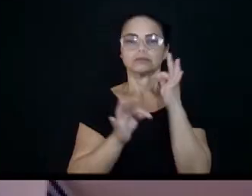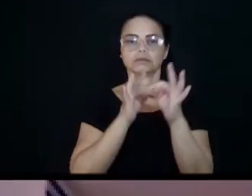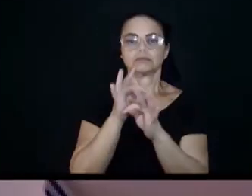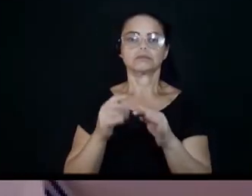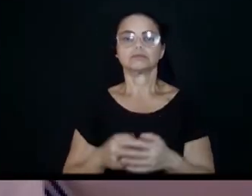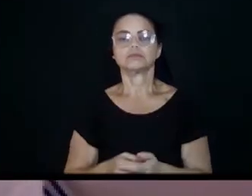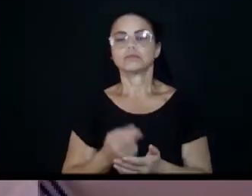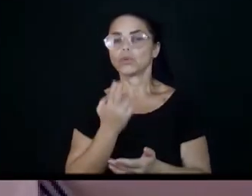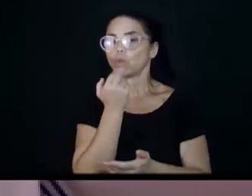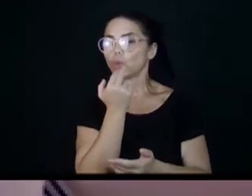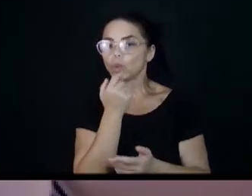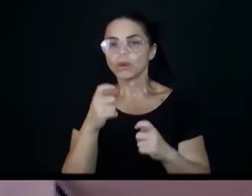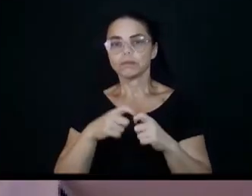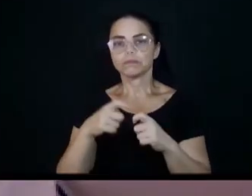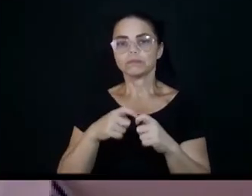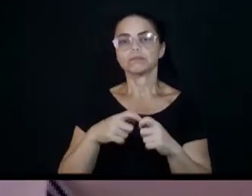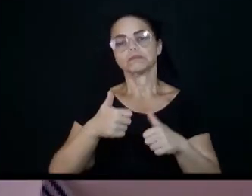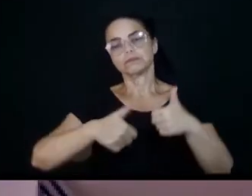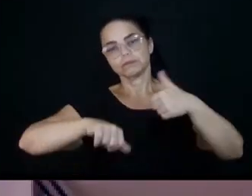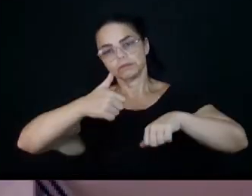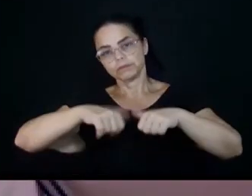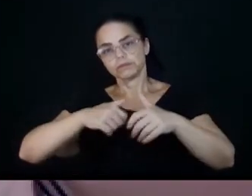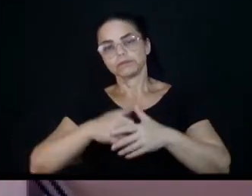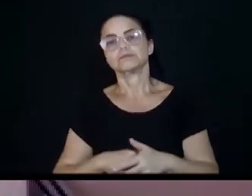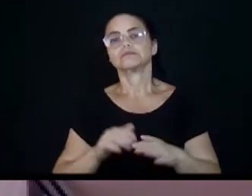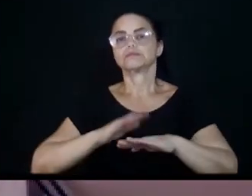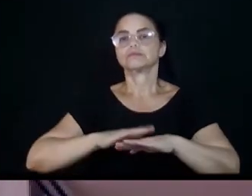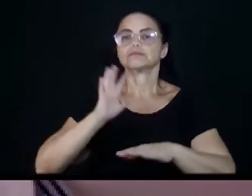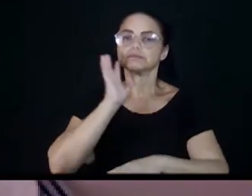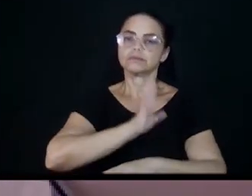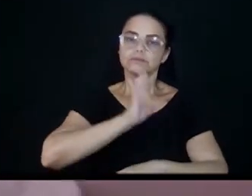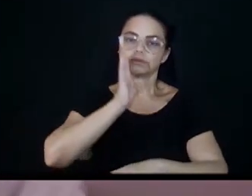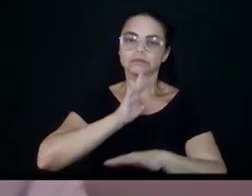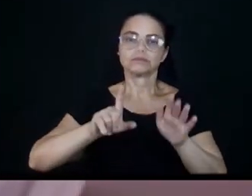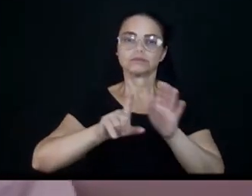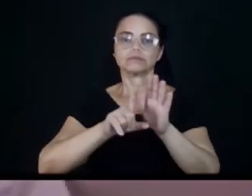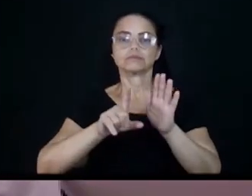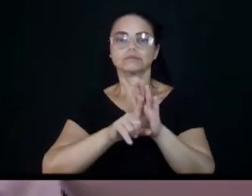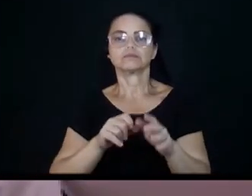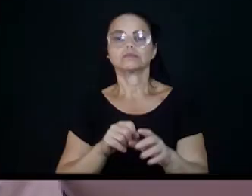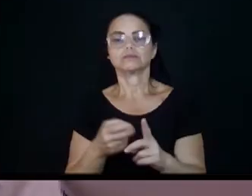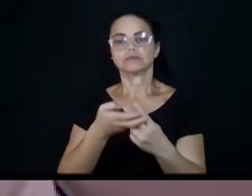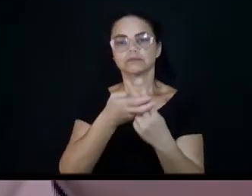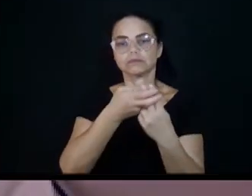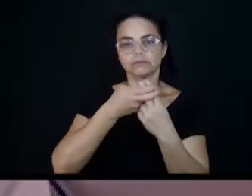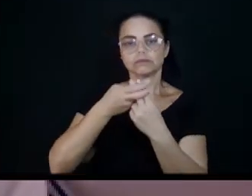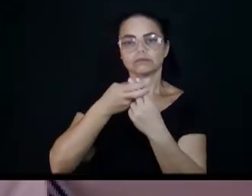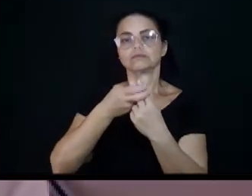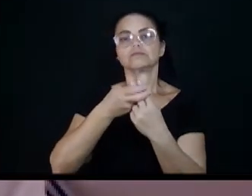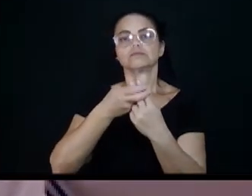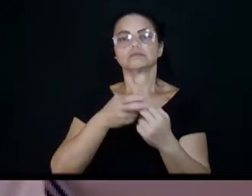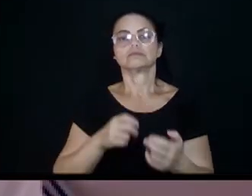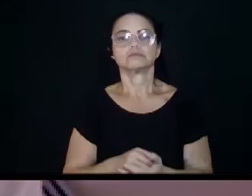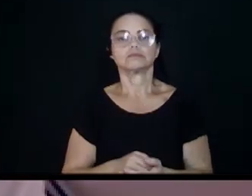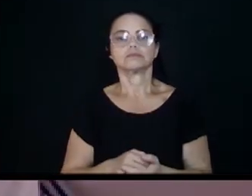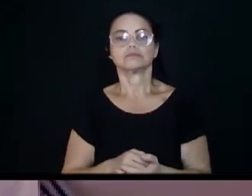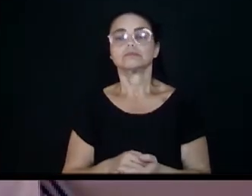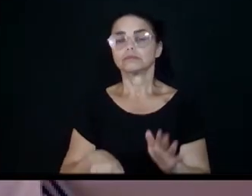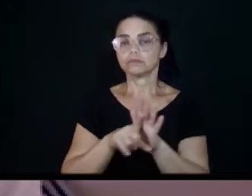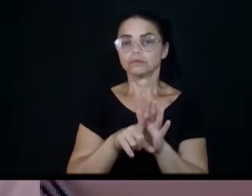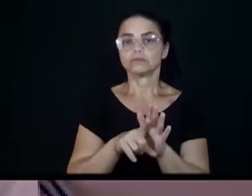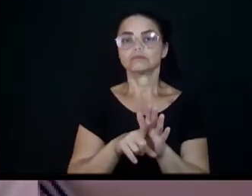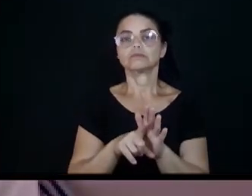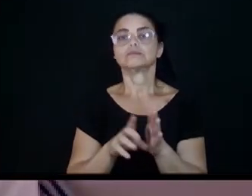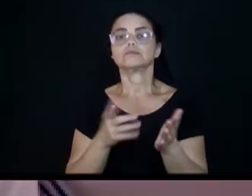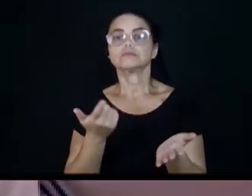vão avaliar. E o mais bacana dessa lei é que o SUS, a lei ela serve para que o